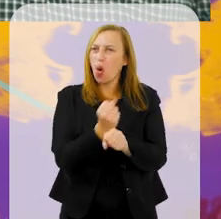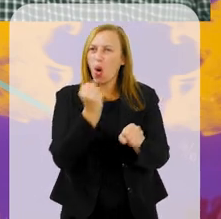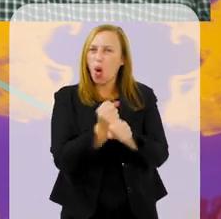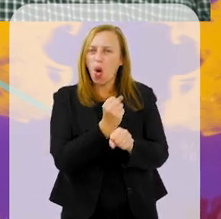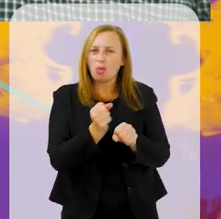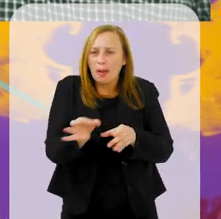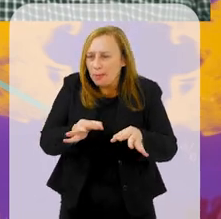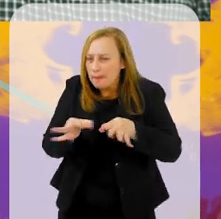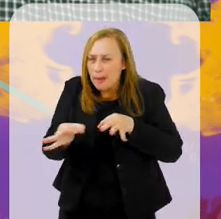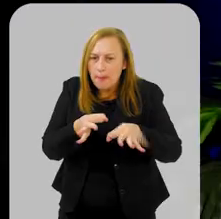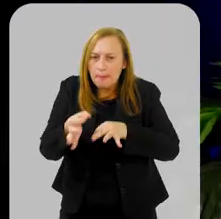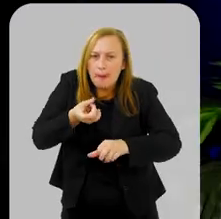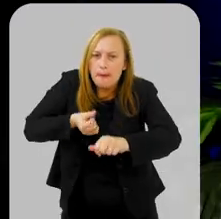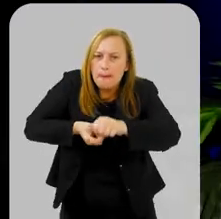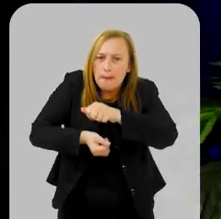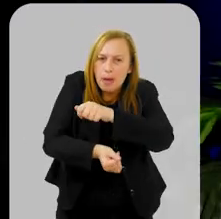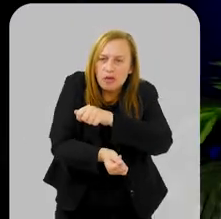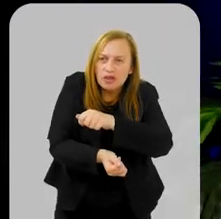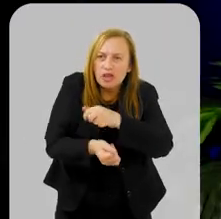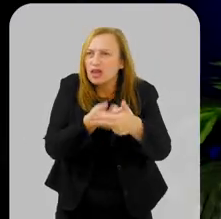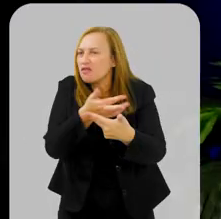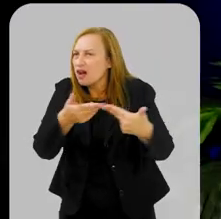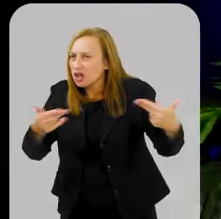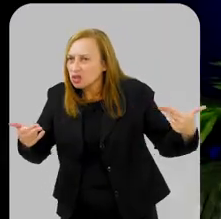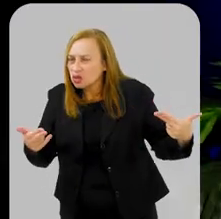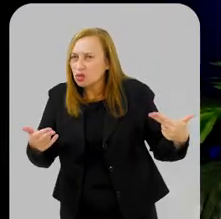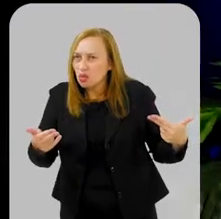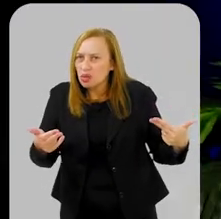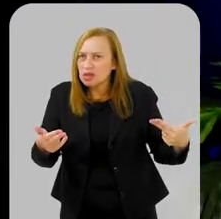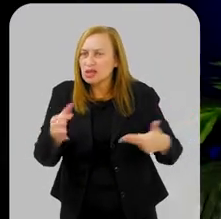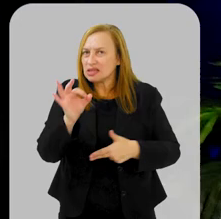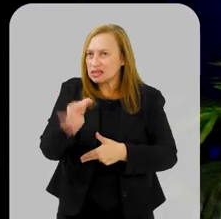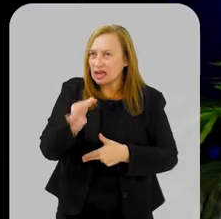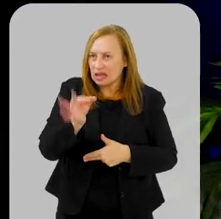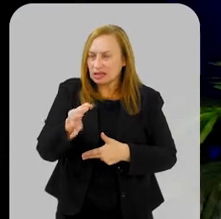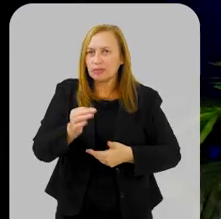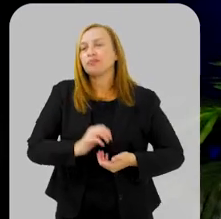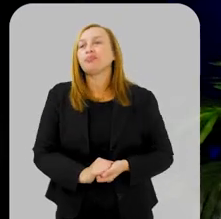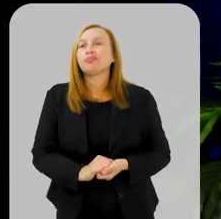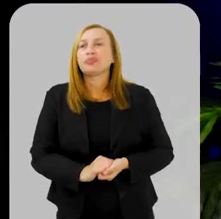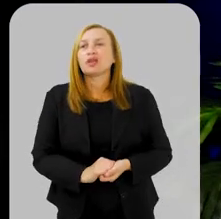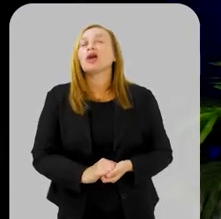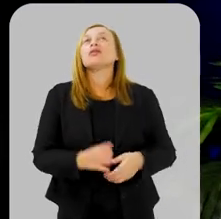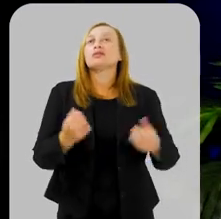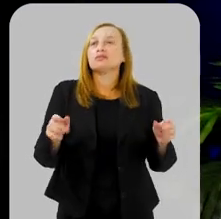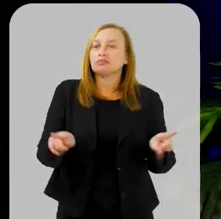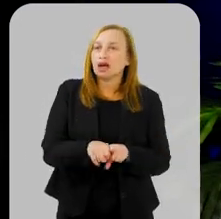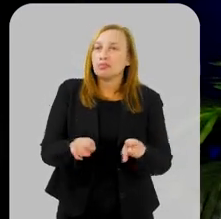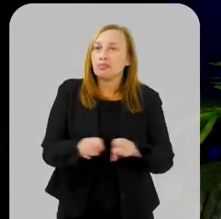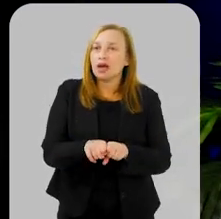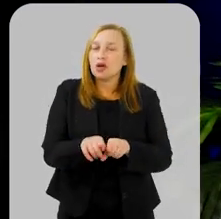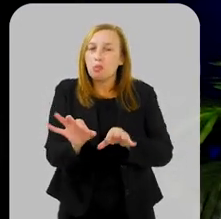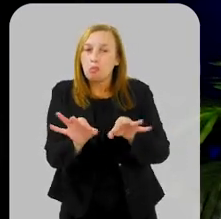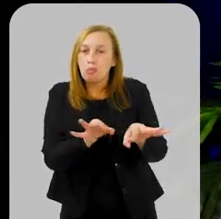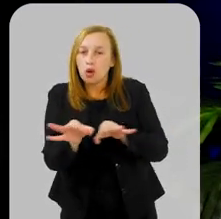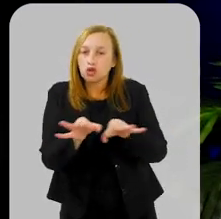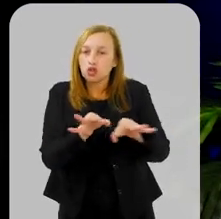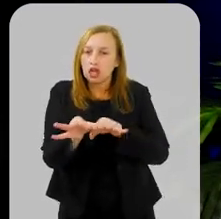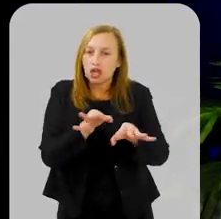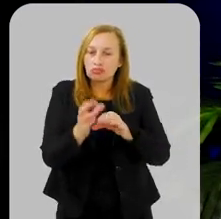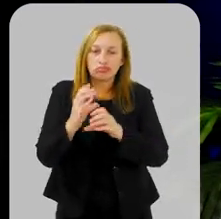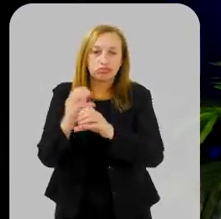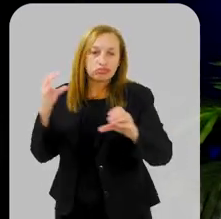4 anos. Tem que fazer a equação financeira, tem uma série de constantes, questões legais, etc, etc. Além de ter que ter o